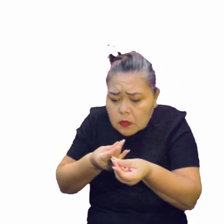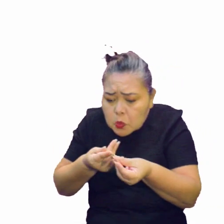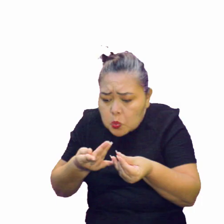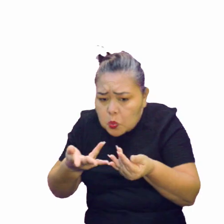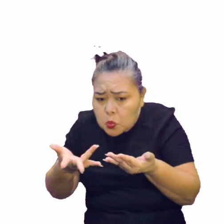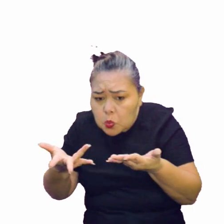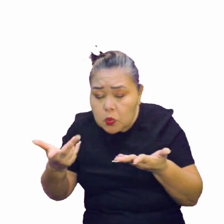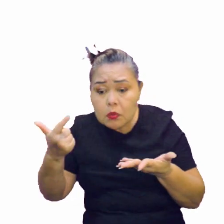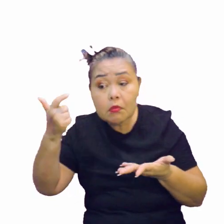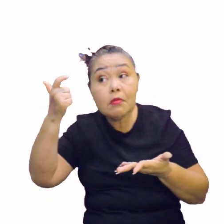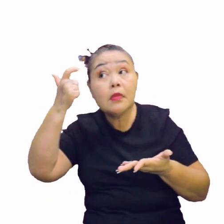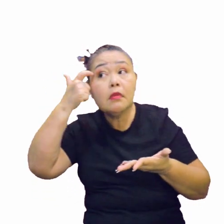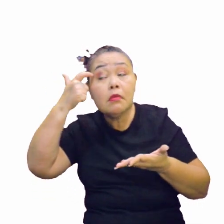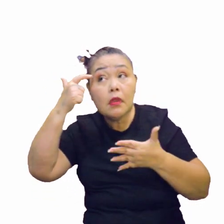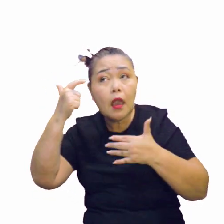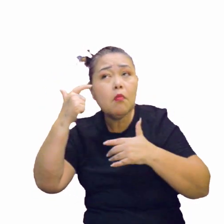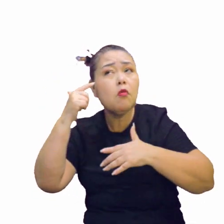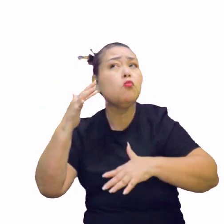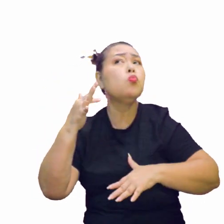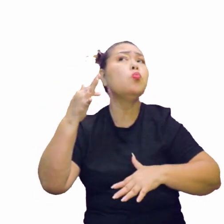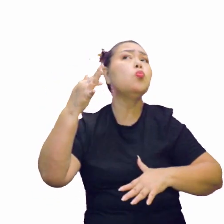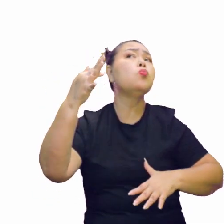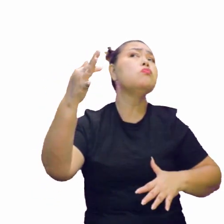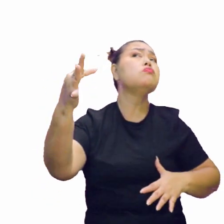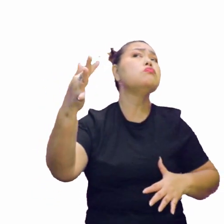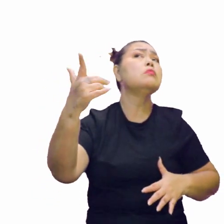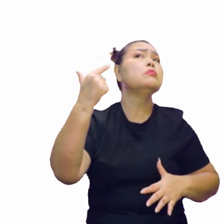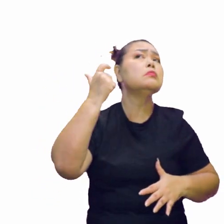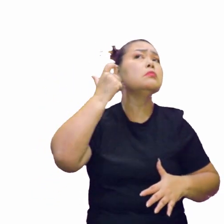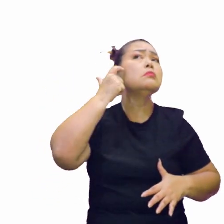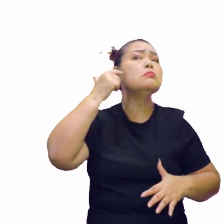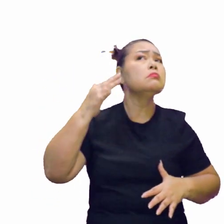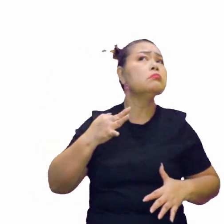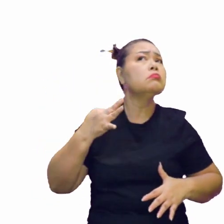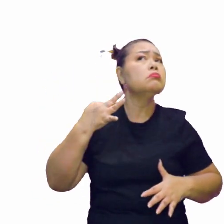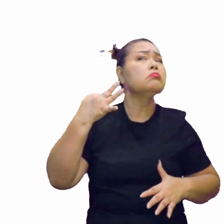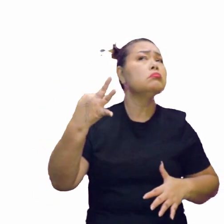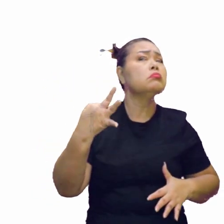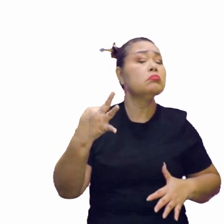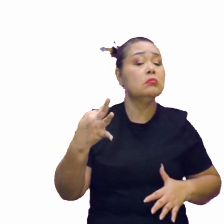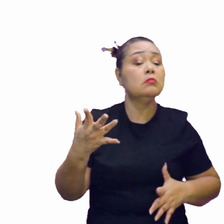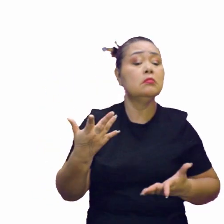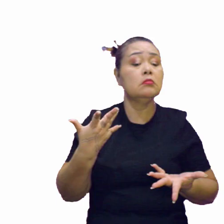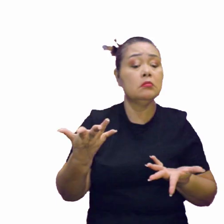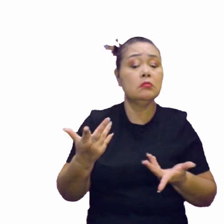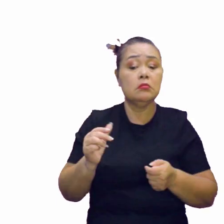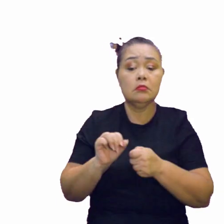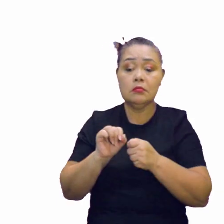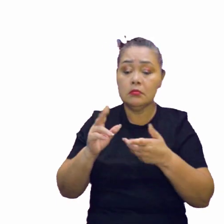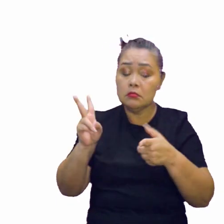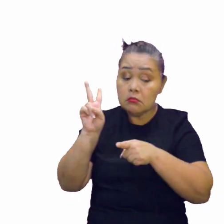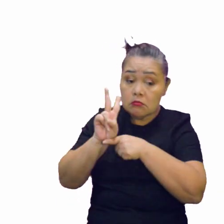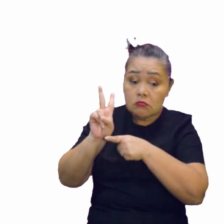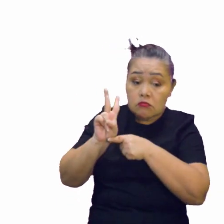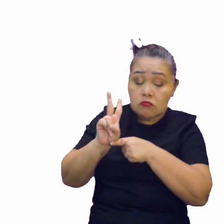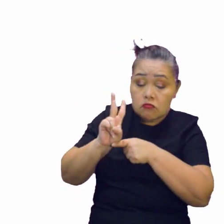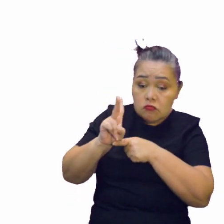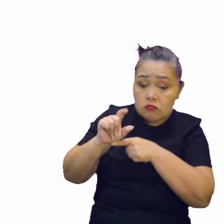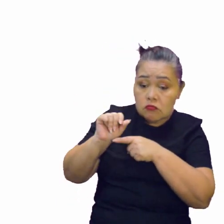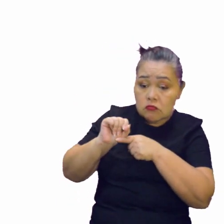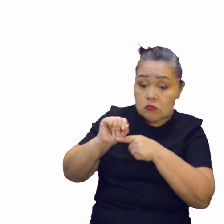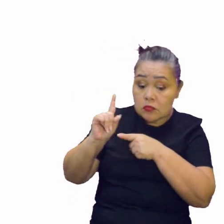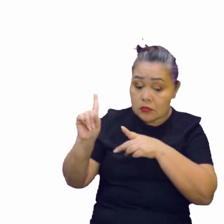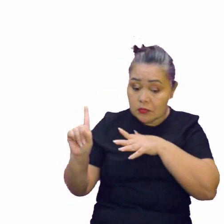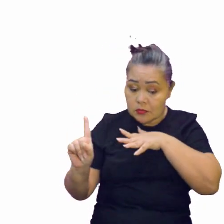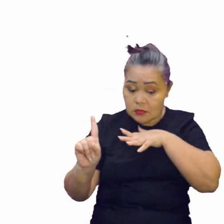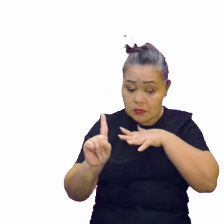previstos. Na grande maioria, esses tratamentos é o quê? Não são as intervenções,